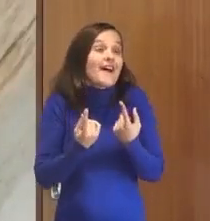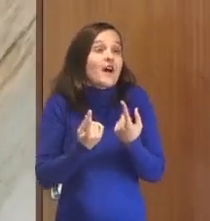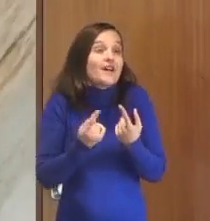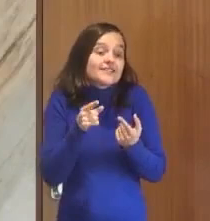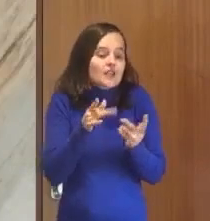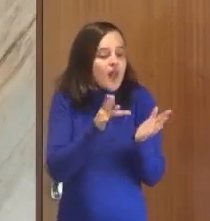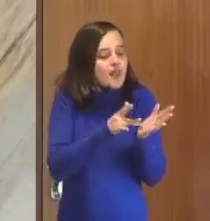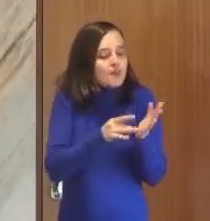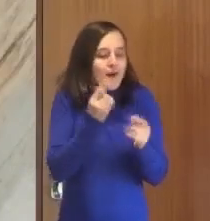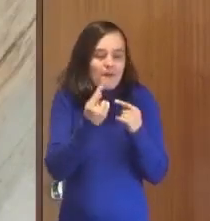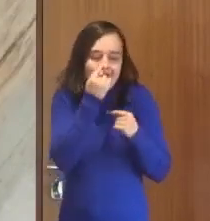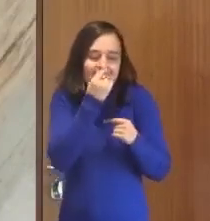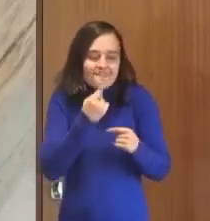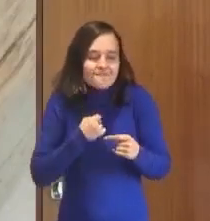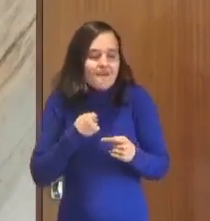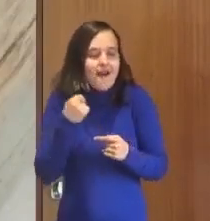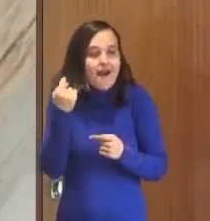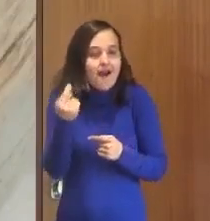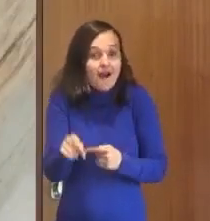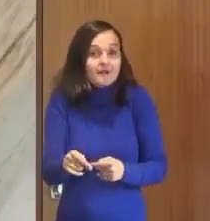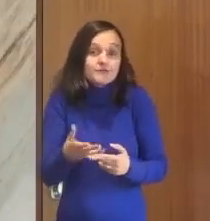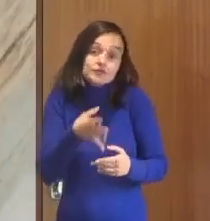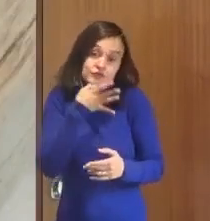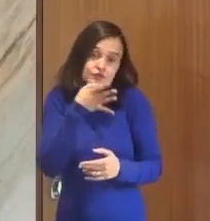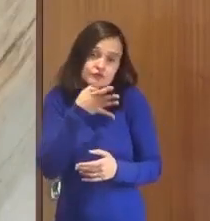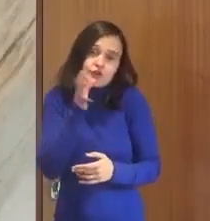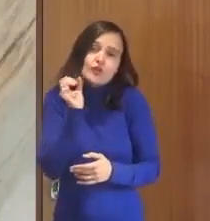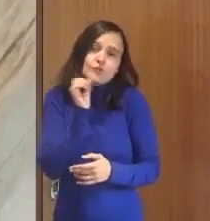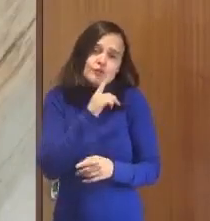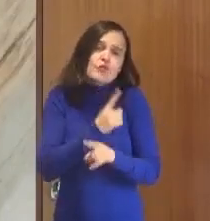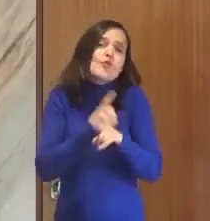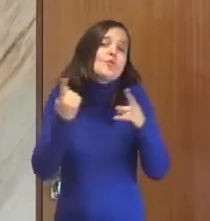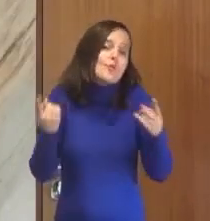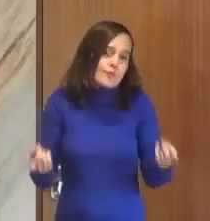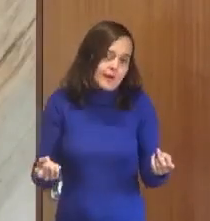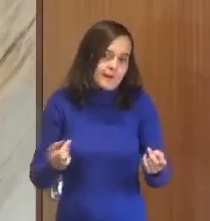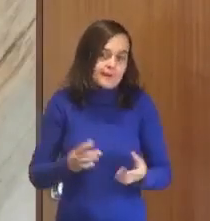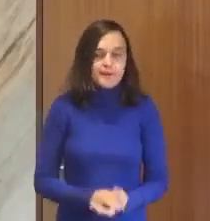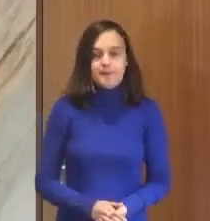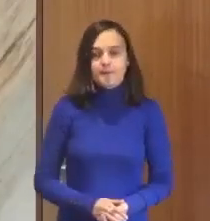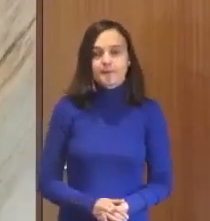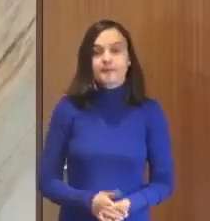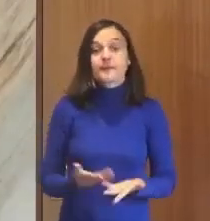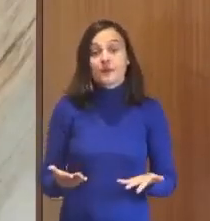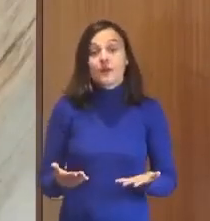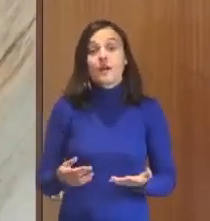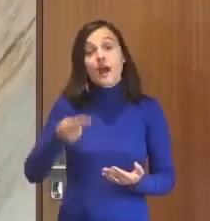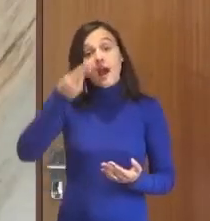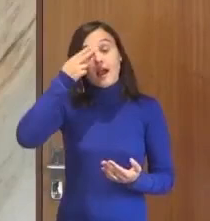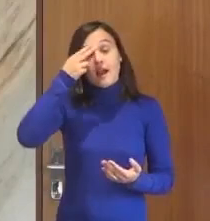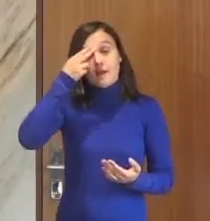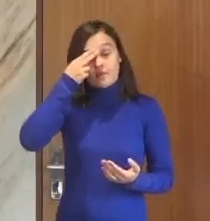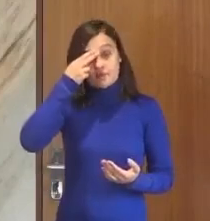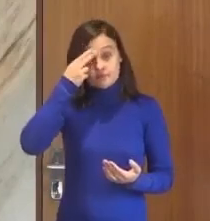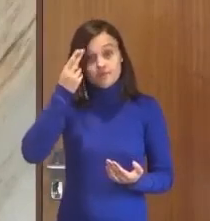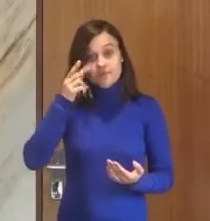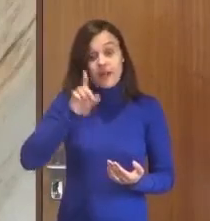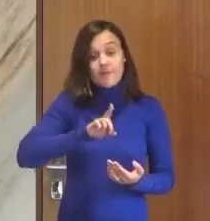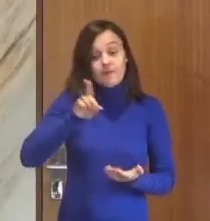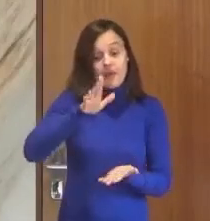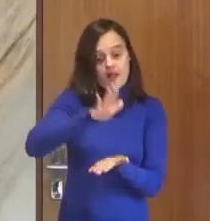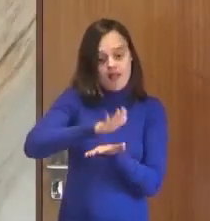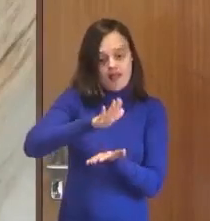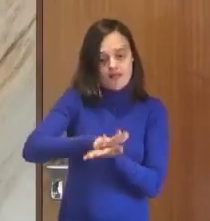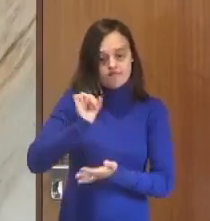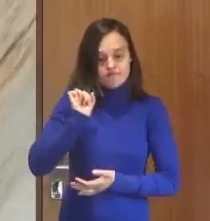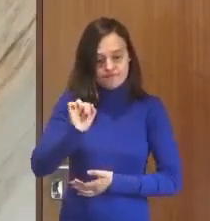obra. O que talvez se possa explicar pelo seguinte. Camões viu a sua primeira edição em